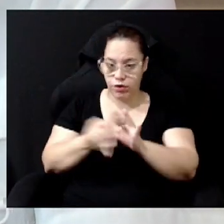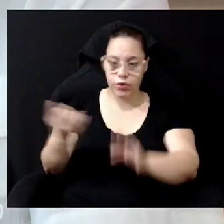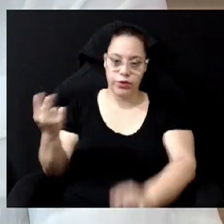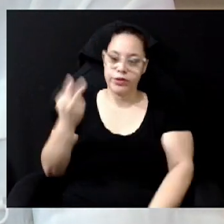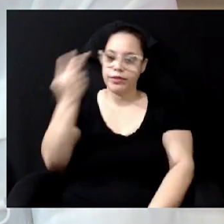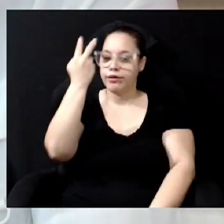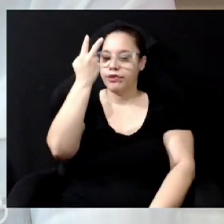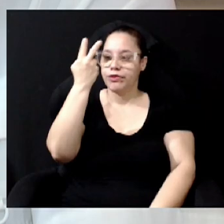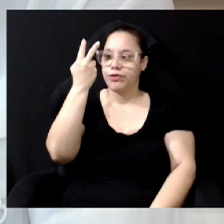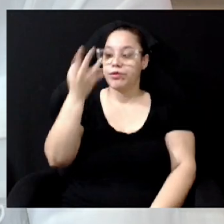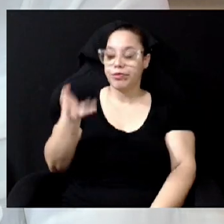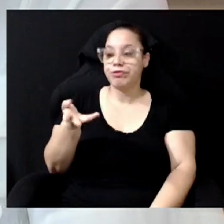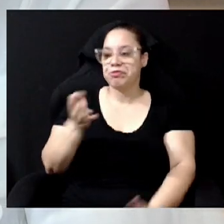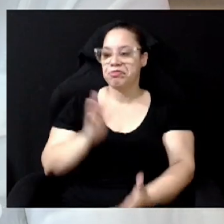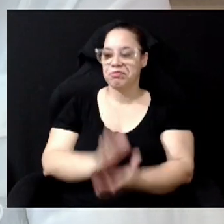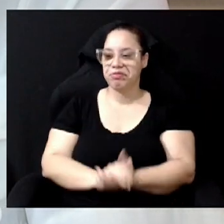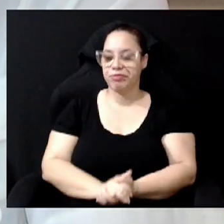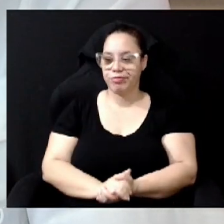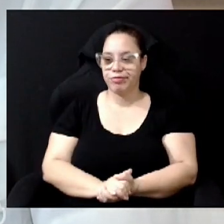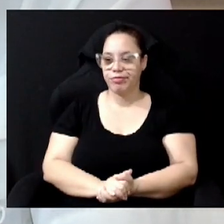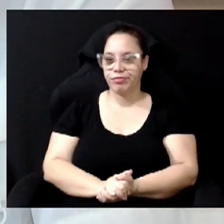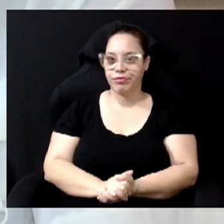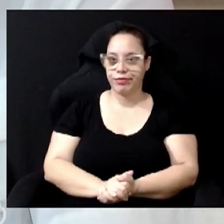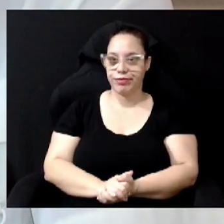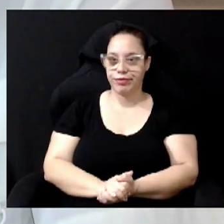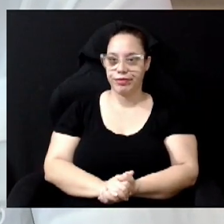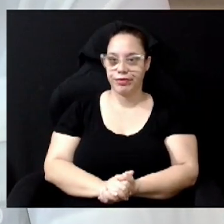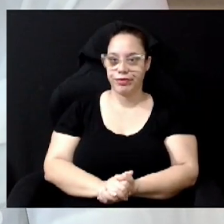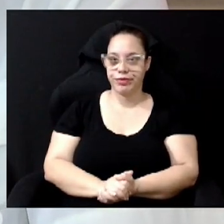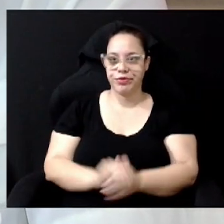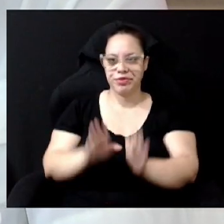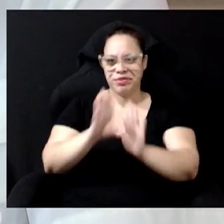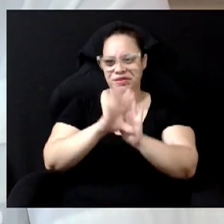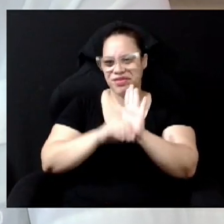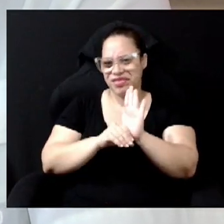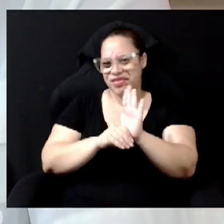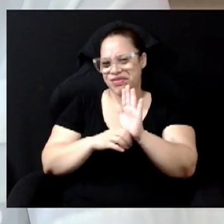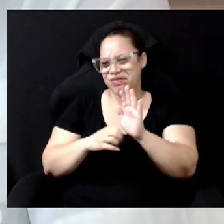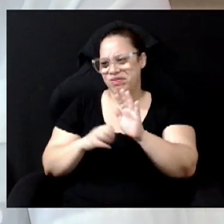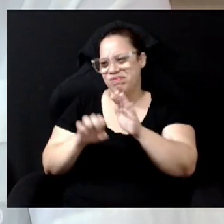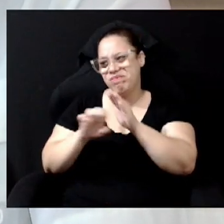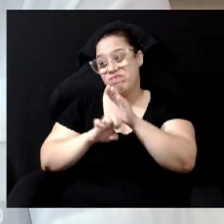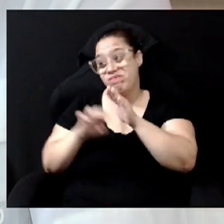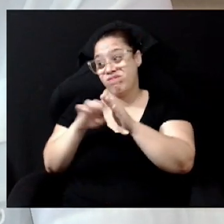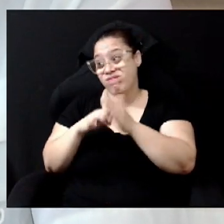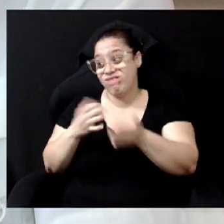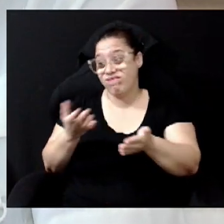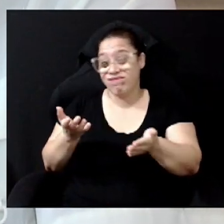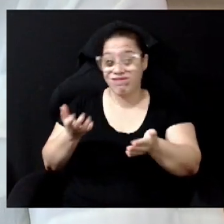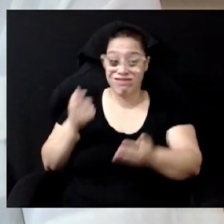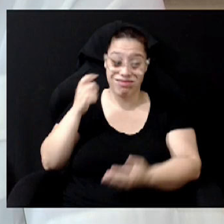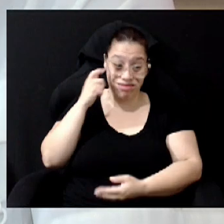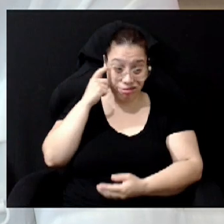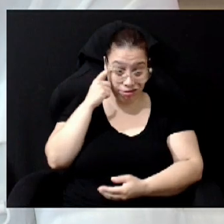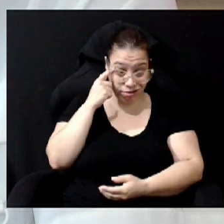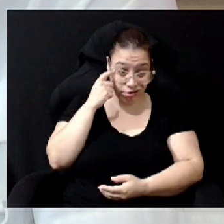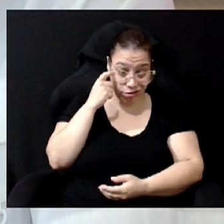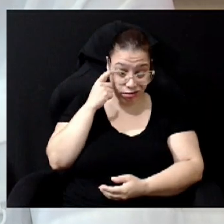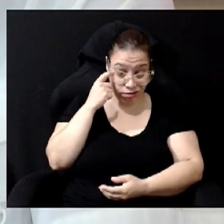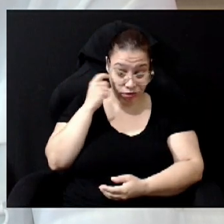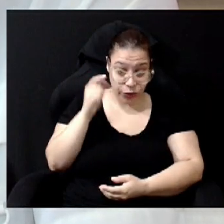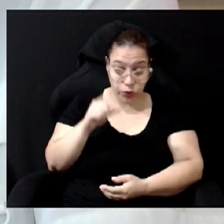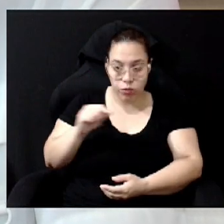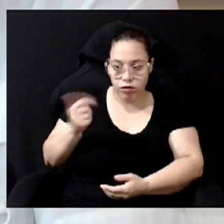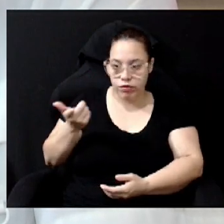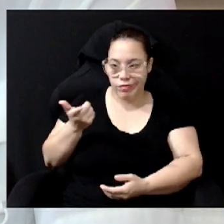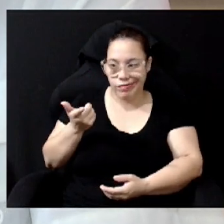a gente vê hoje em dia aquele padrão assim empresarial que foge muito desse cenário de